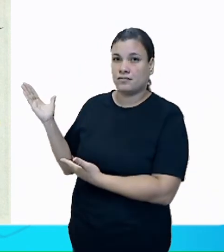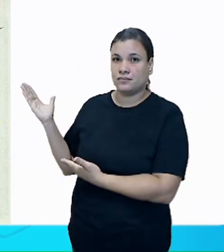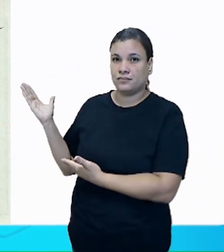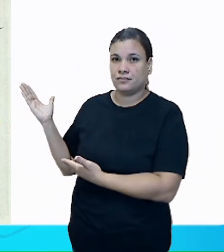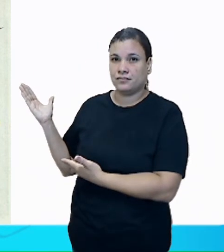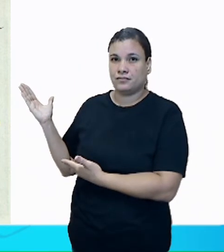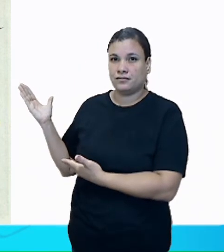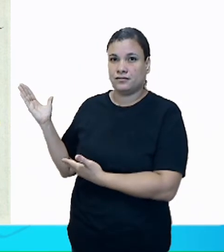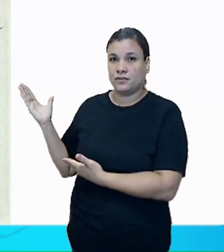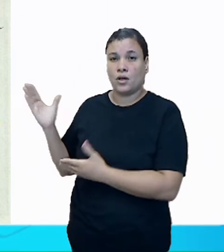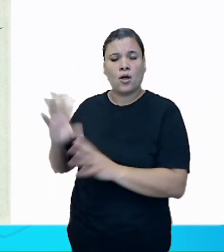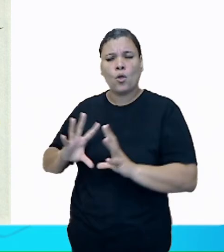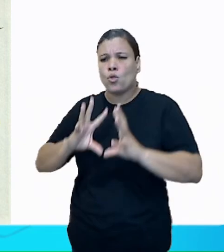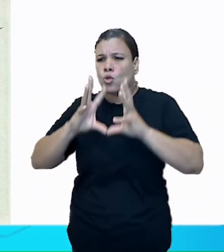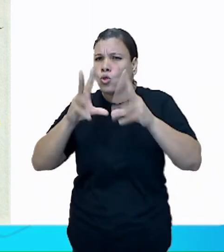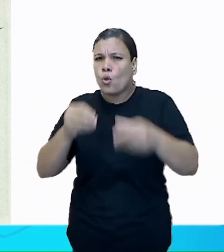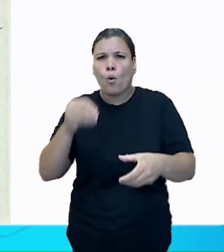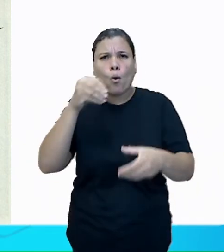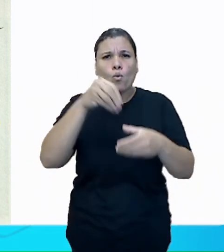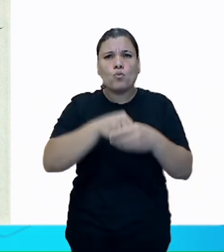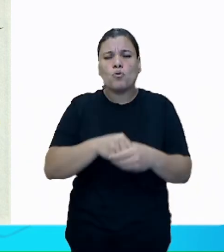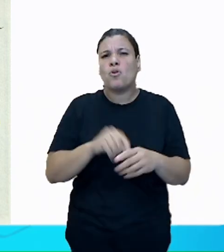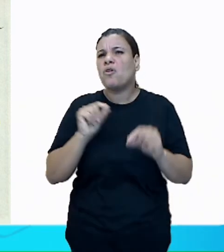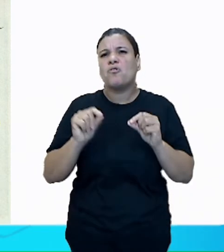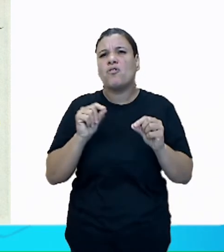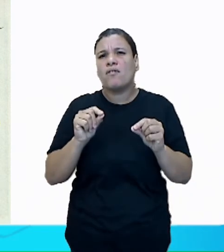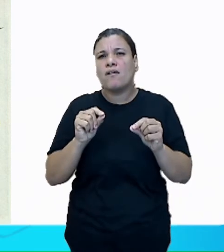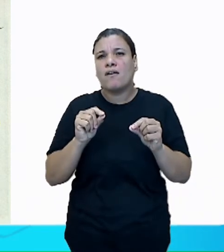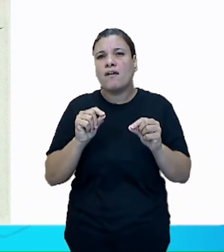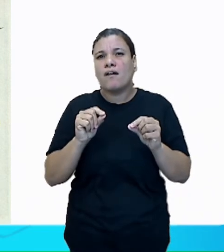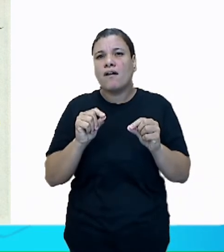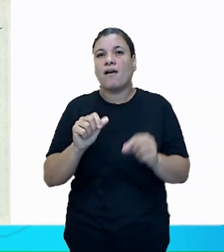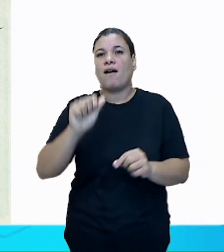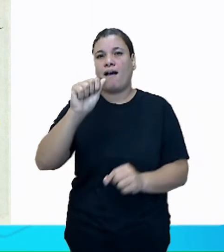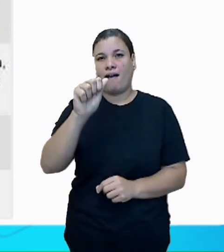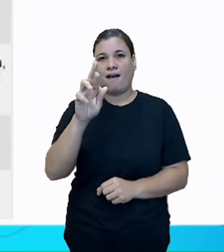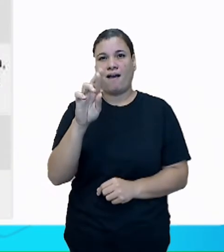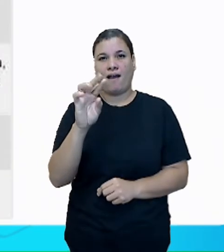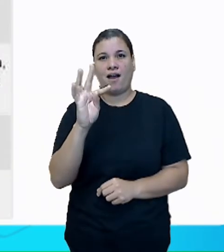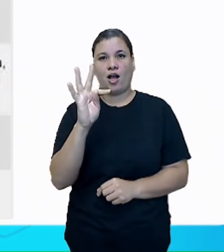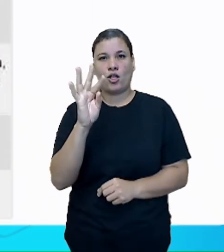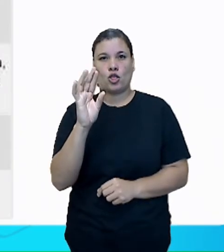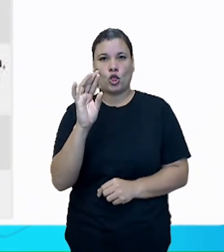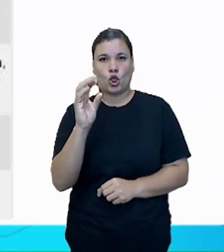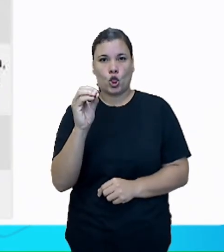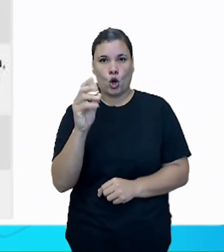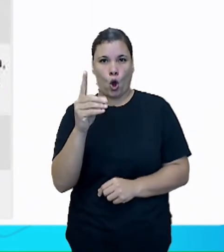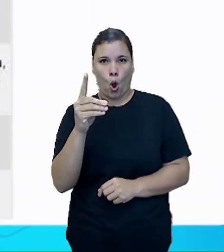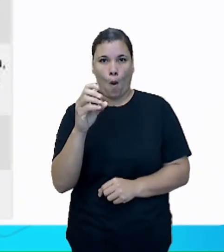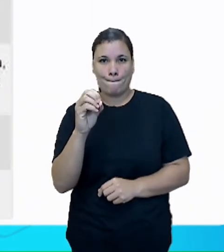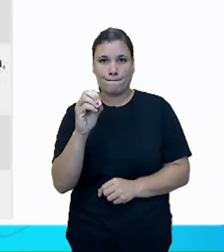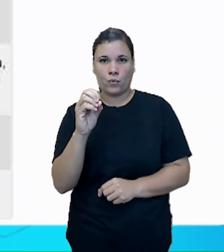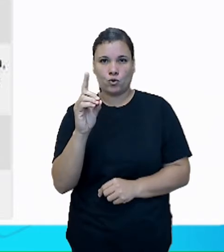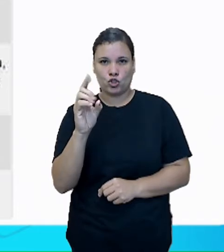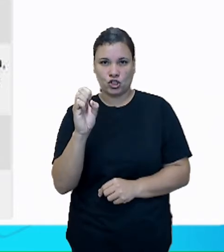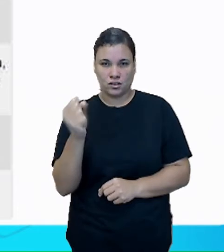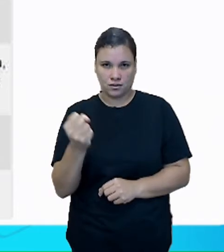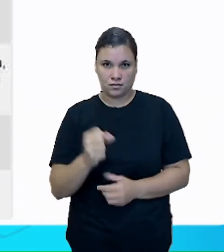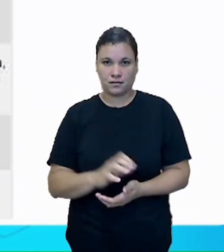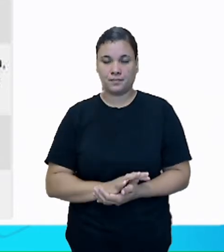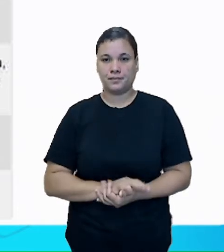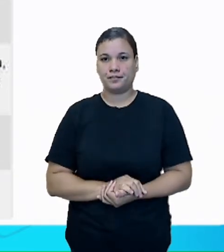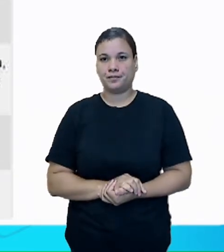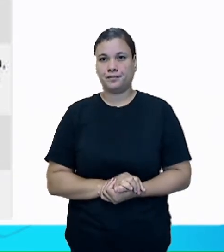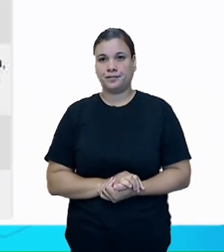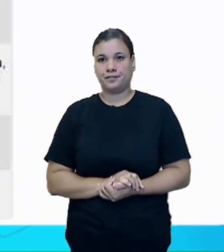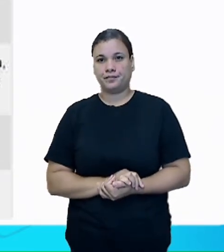esses seres vivos, eles são aquáticos e são artrópodes. Bom, como que é isso aqui?